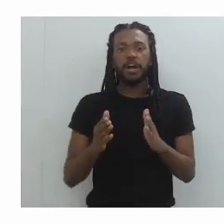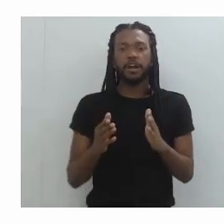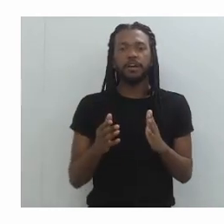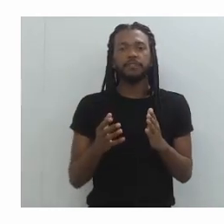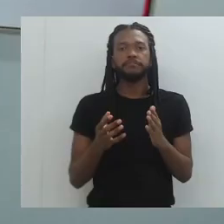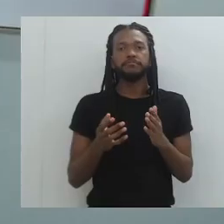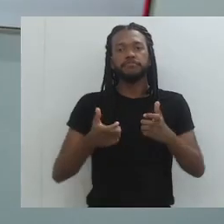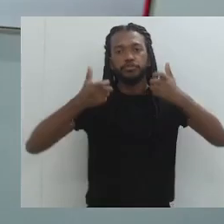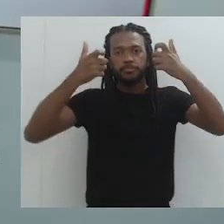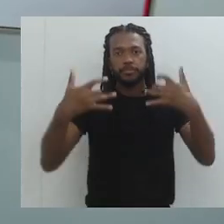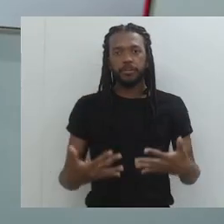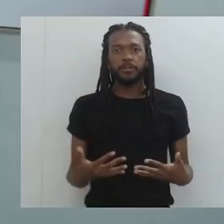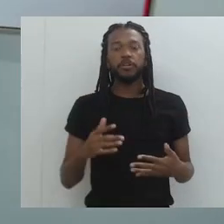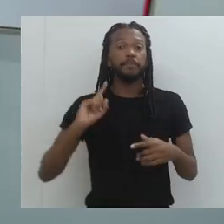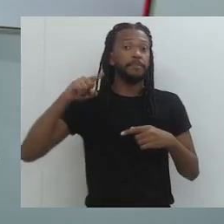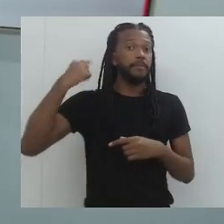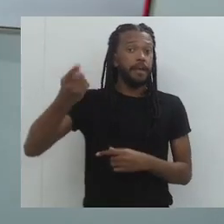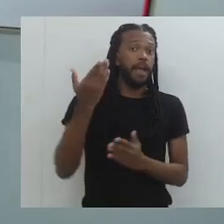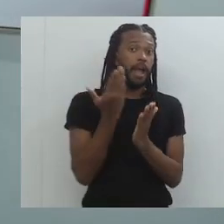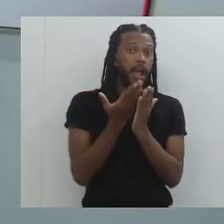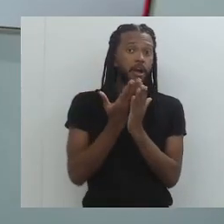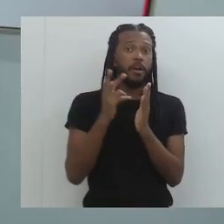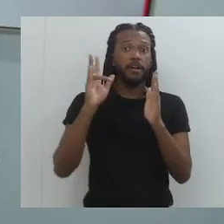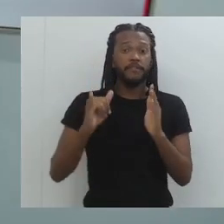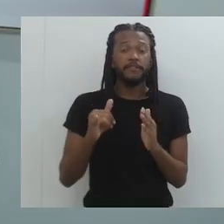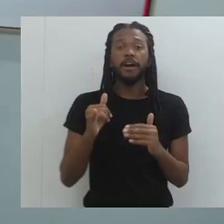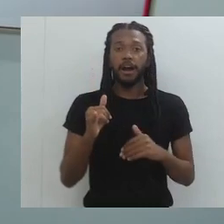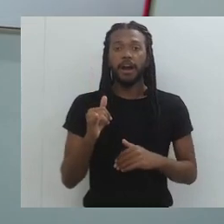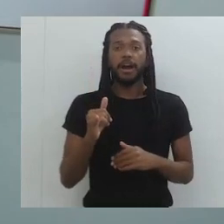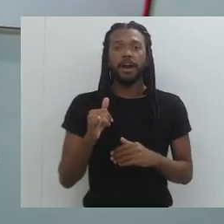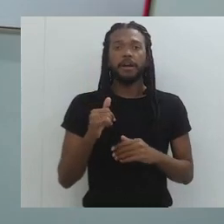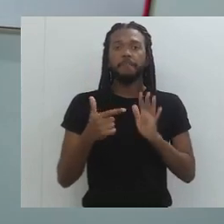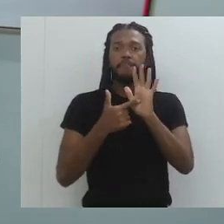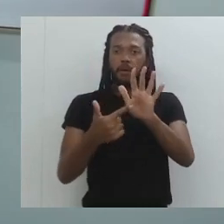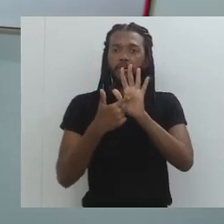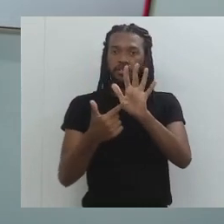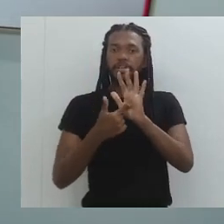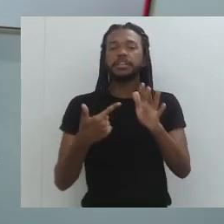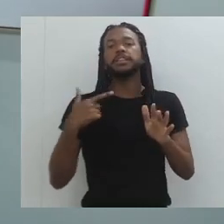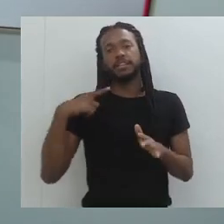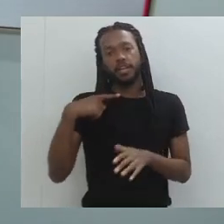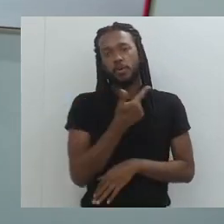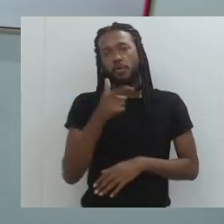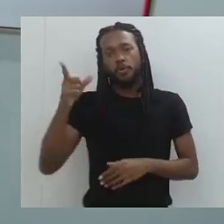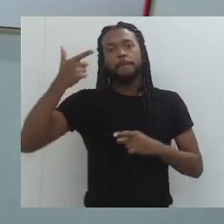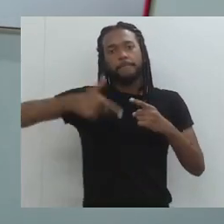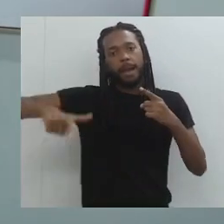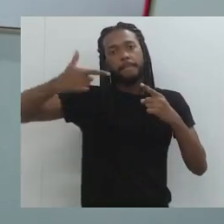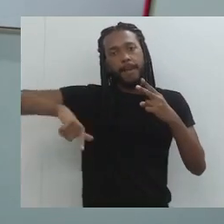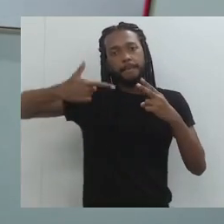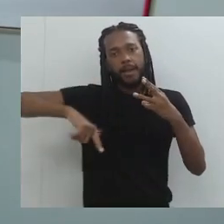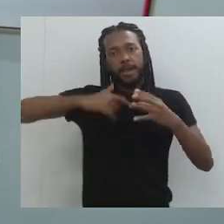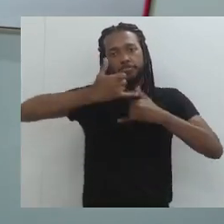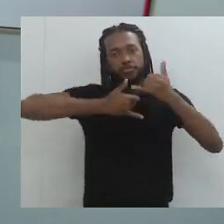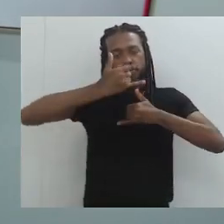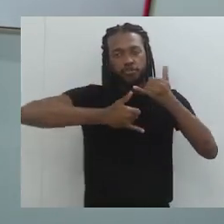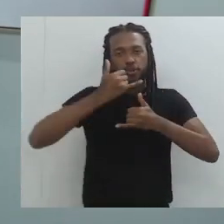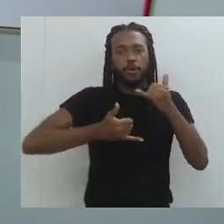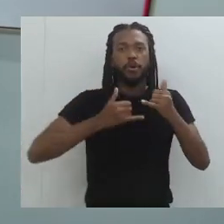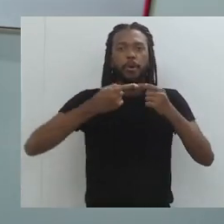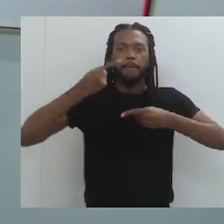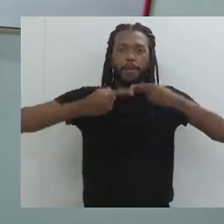Na próxima aula, a gente vai trazer cada um desses jogos e mais outros populares, que é